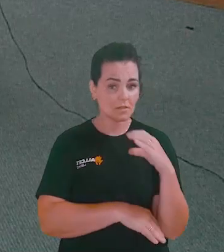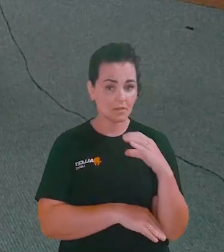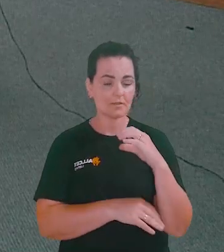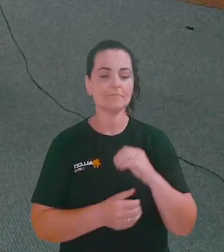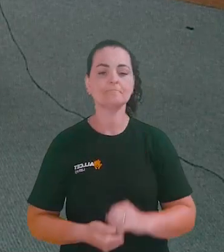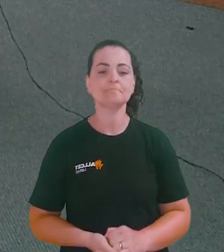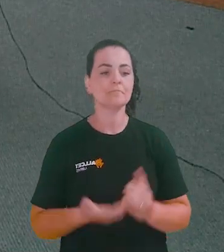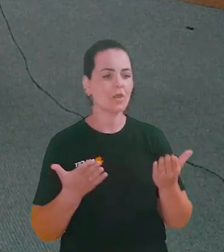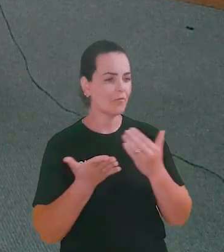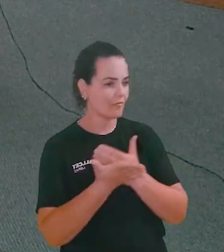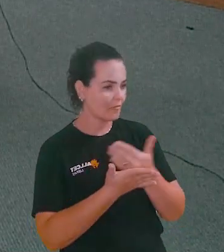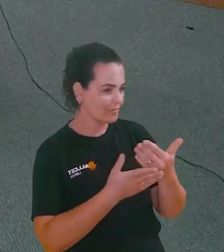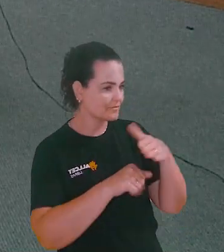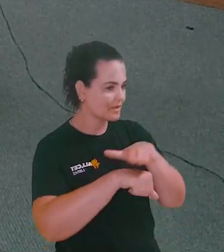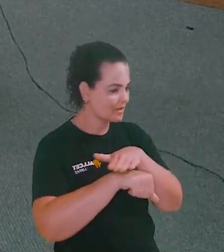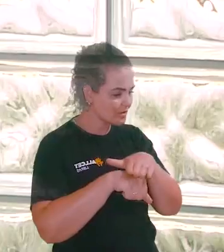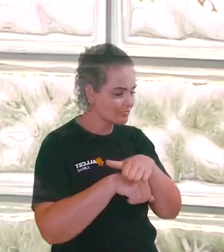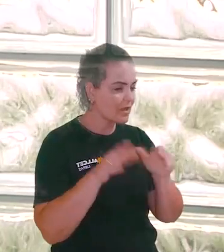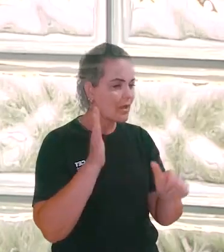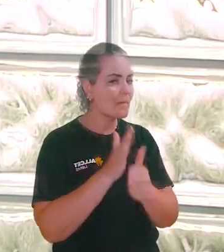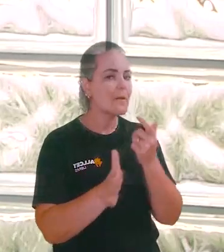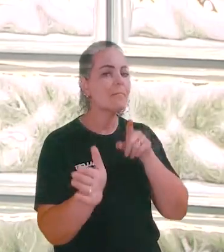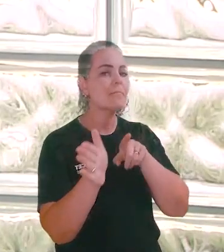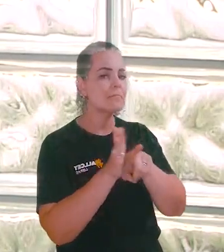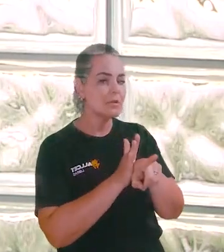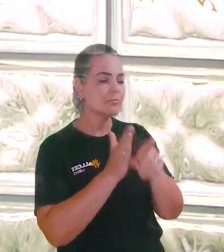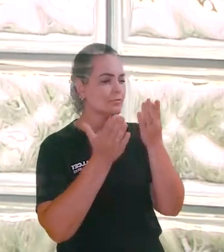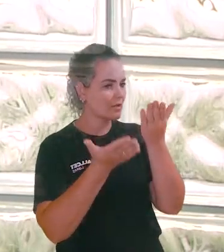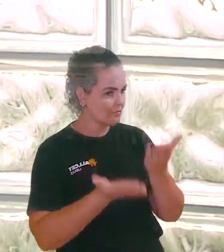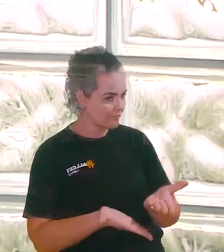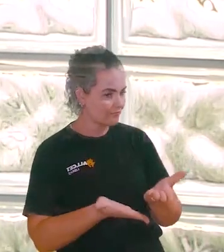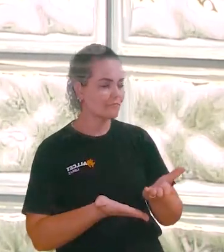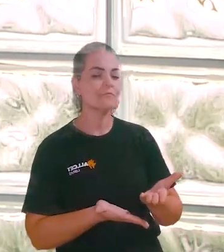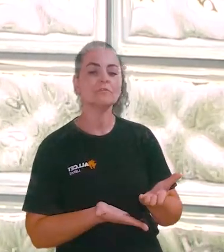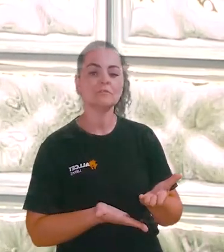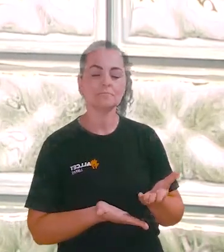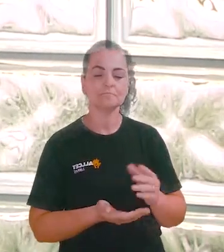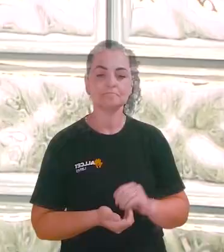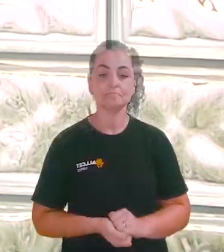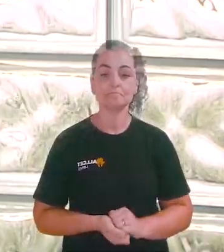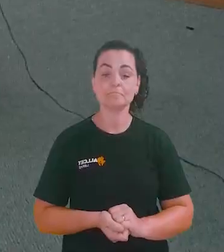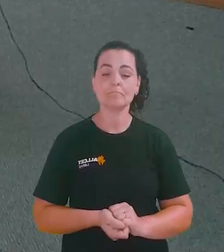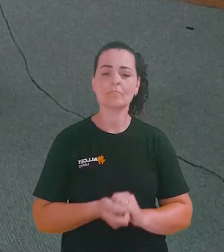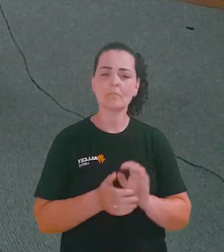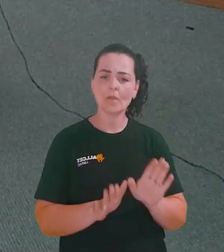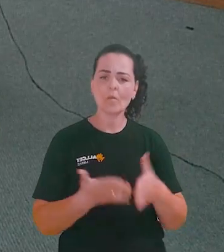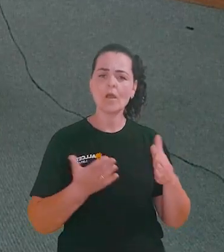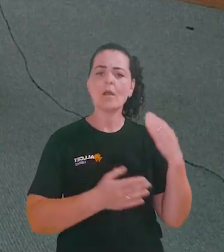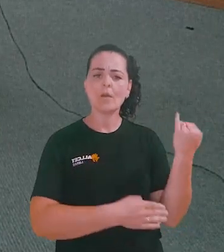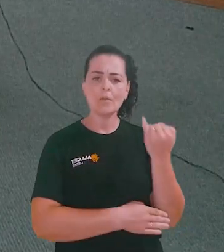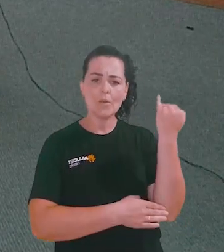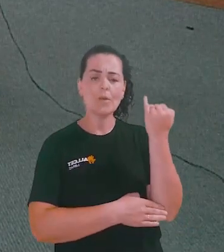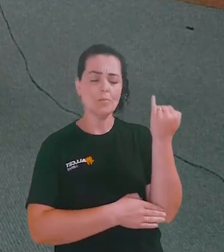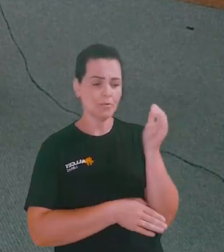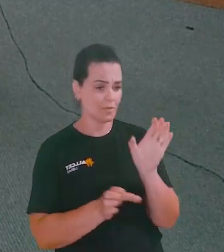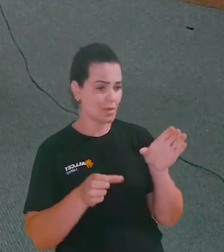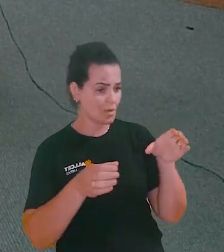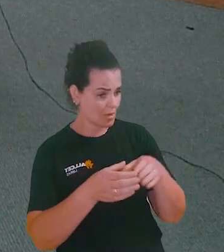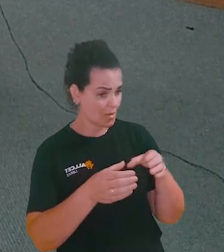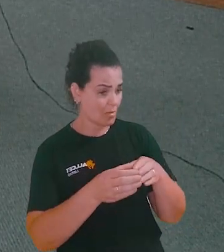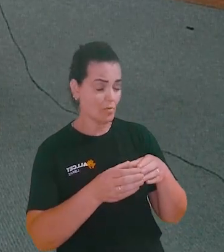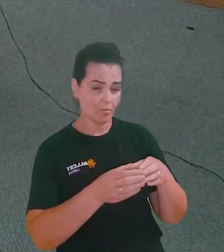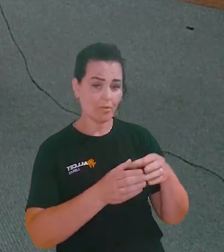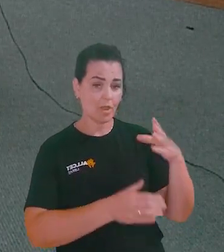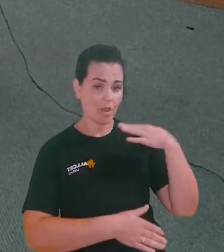vamos iniciar esse nosso bate-papo. E a primeira pergunta que nós gostaríamos de te fazer é: qual é a importância do Núcleo